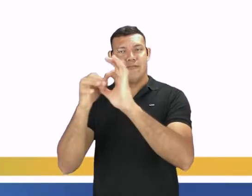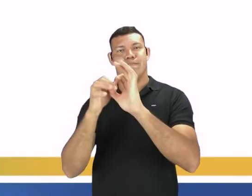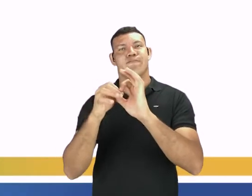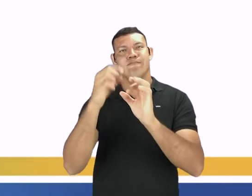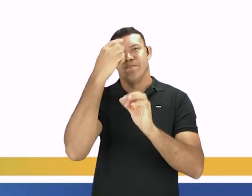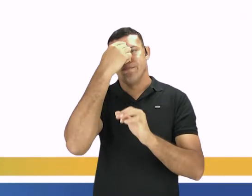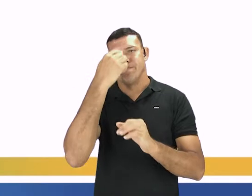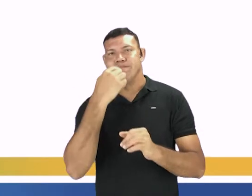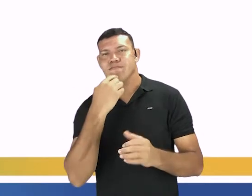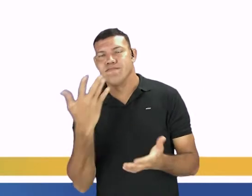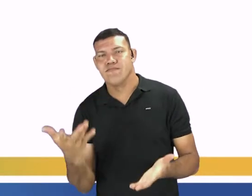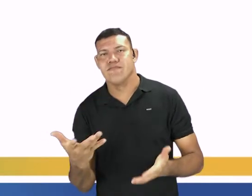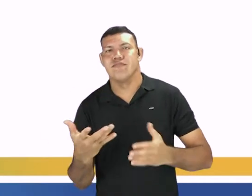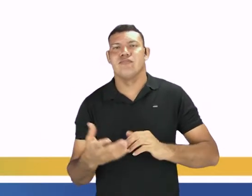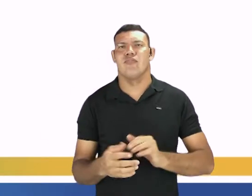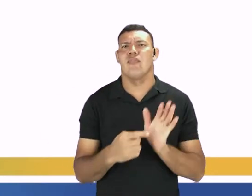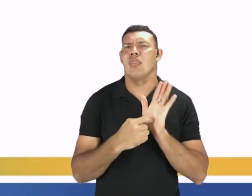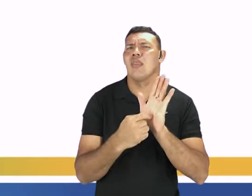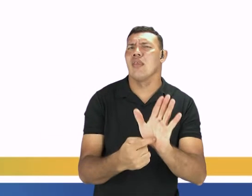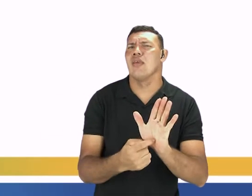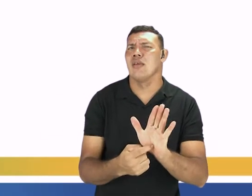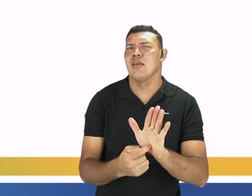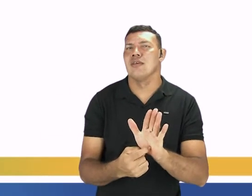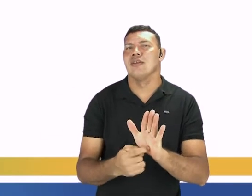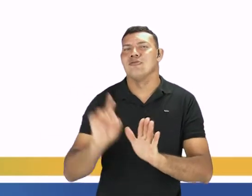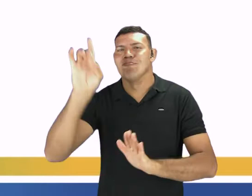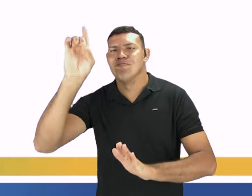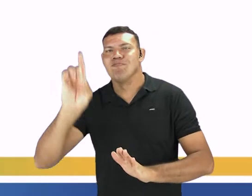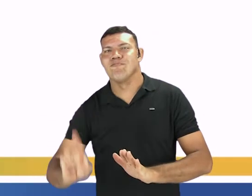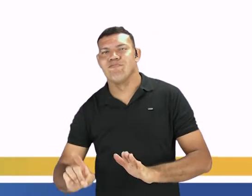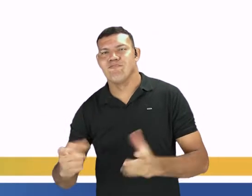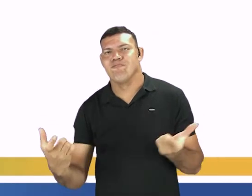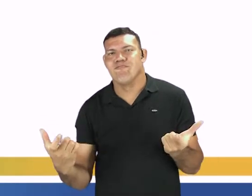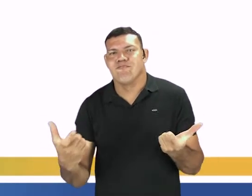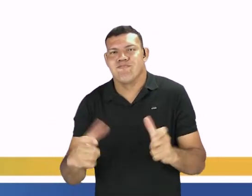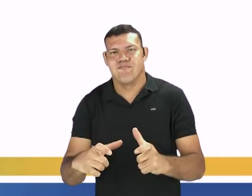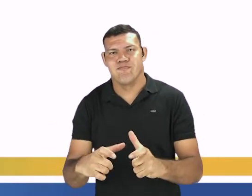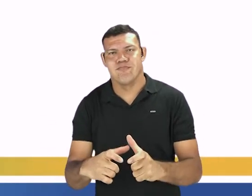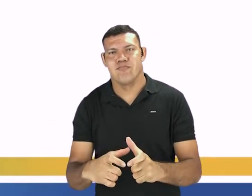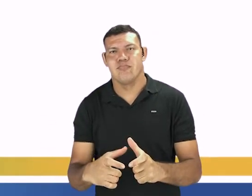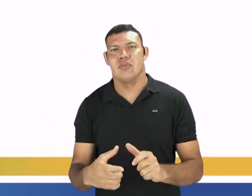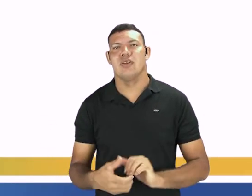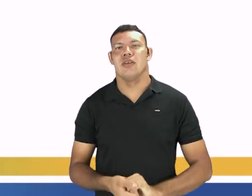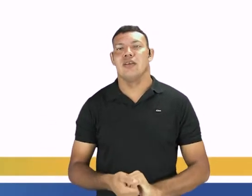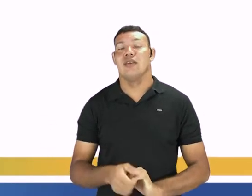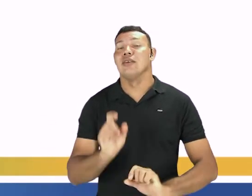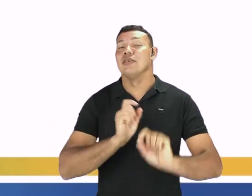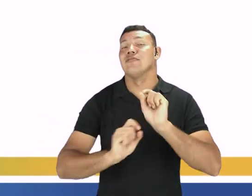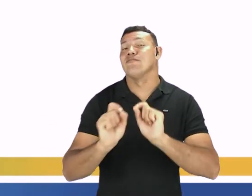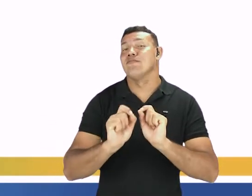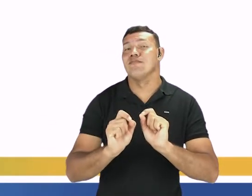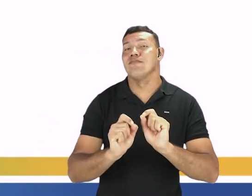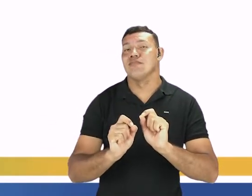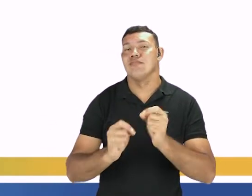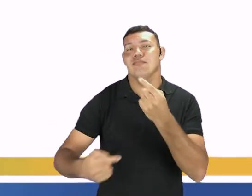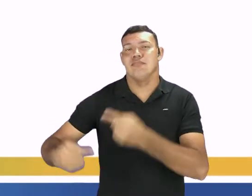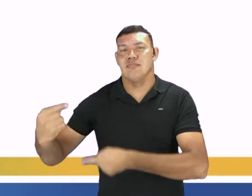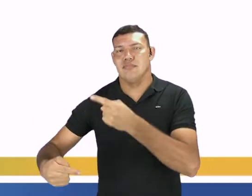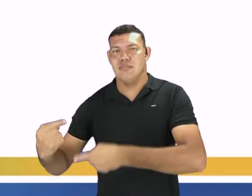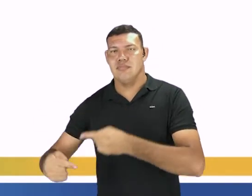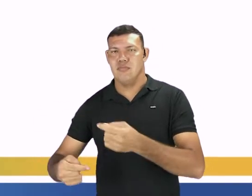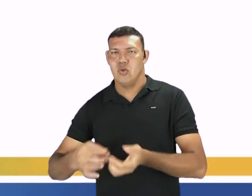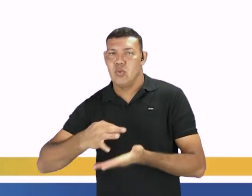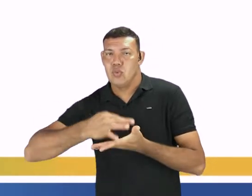uma charge, né? Onde mostra aí o direito das minorias, né? Que vem falando justamente aí sobre essa política do café